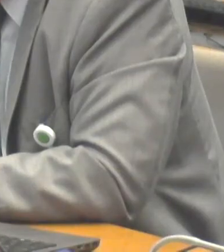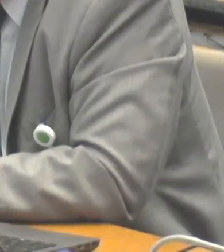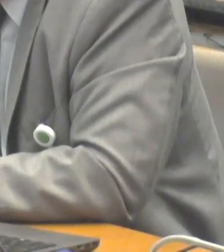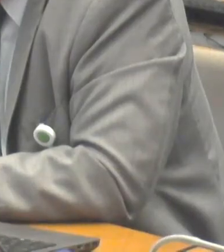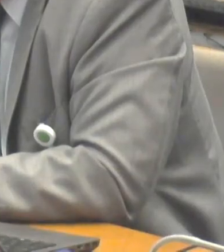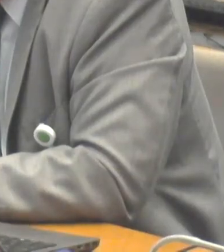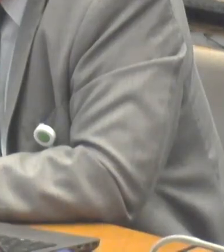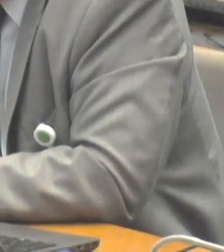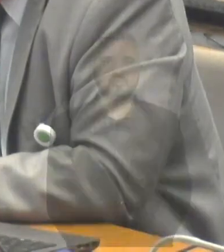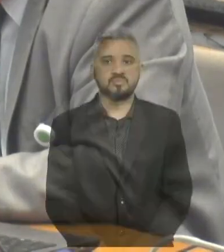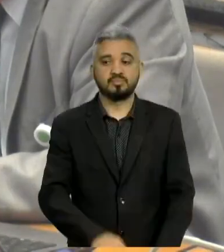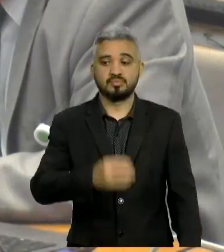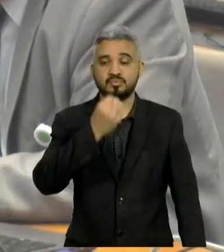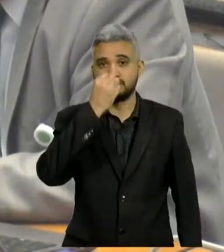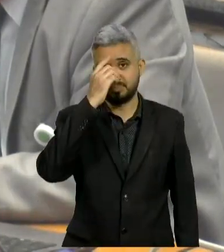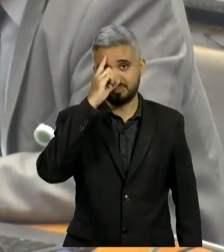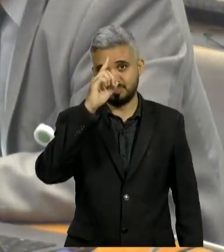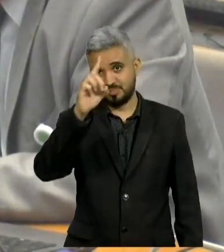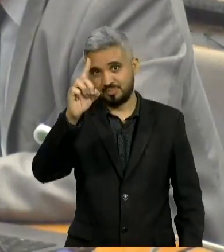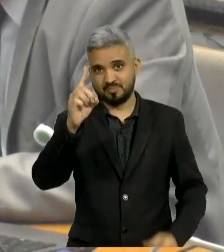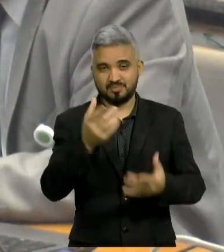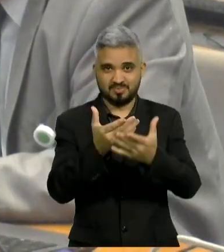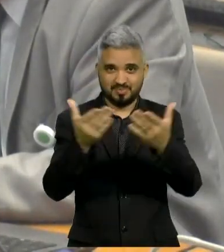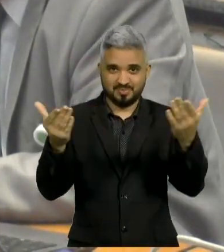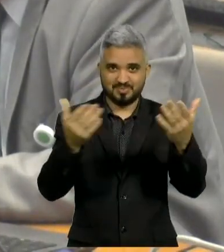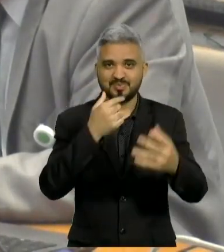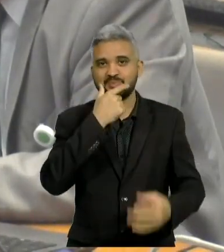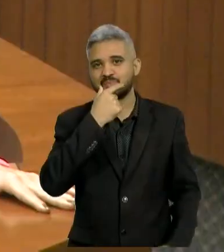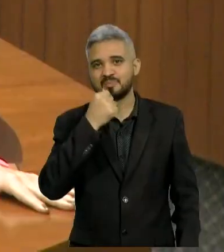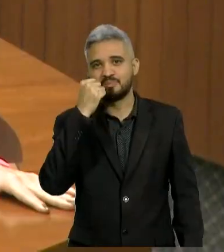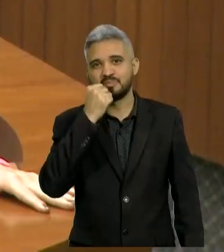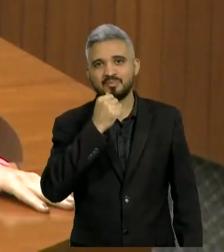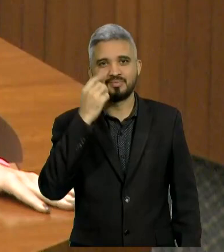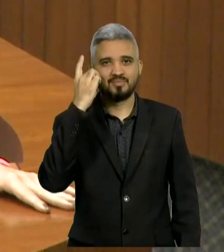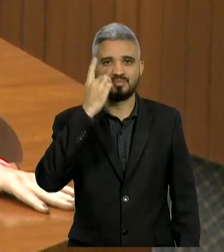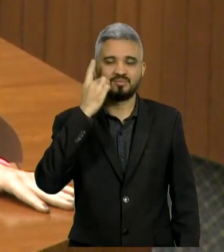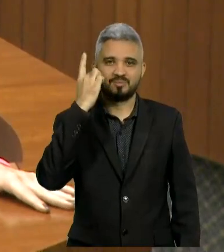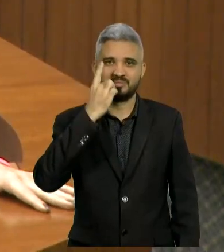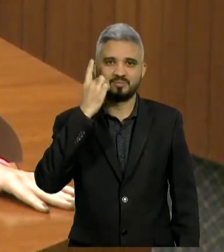Bom dia, deputados, deputadas.